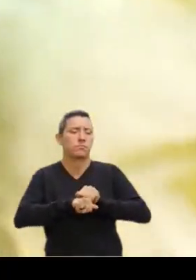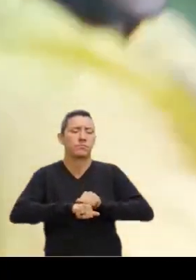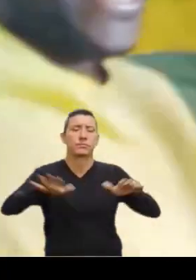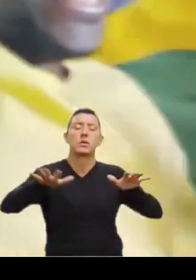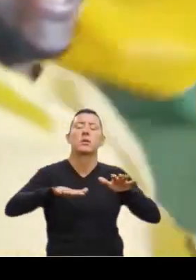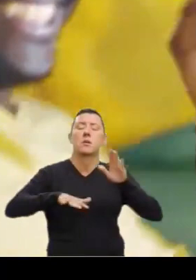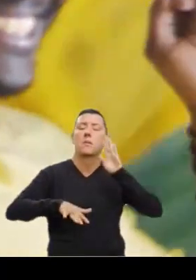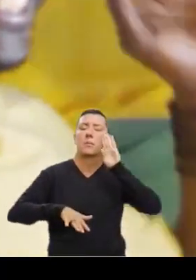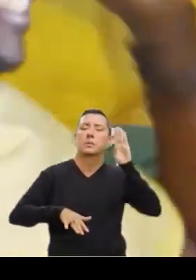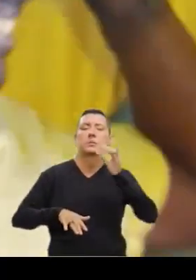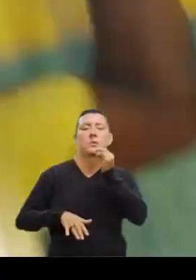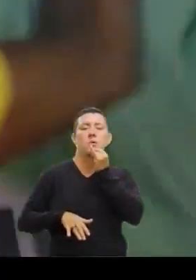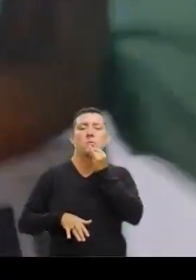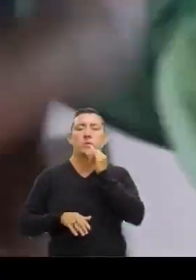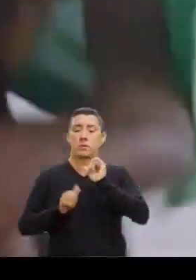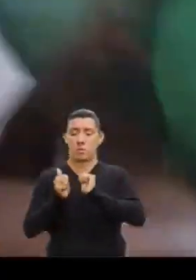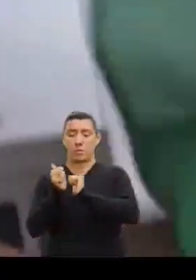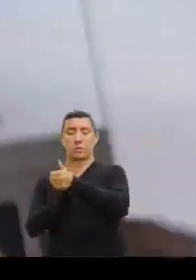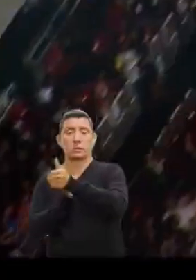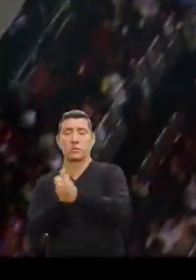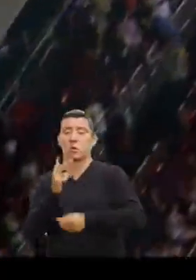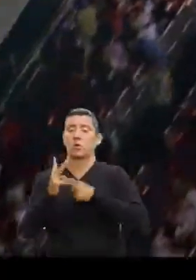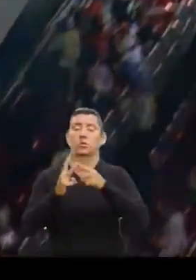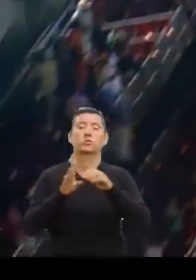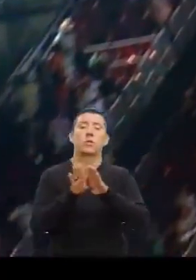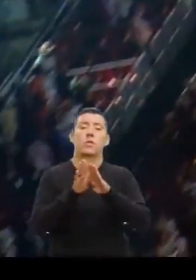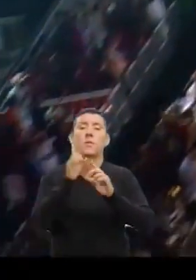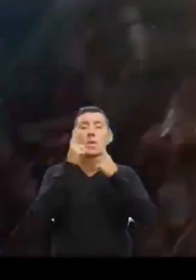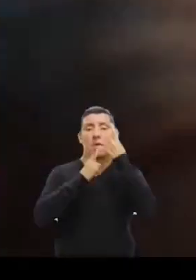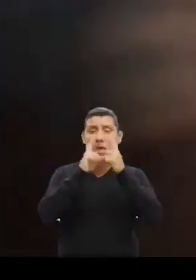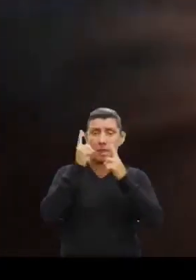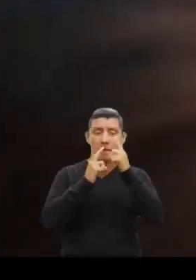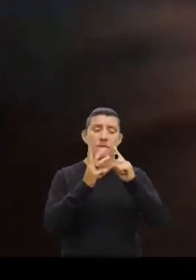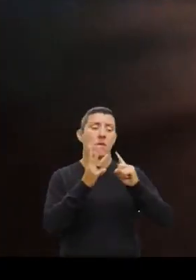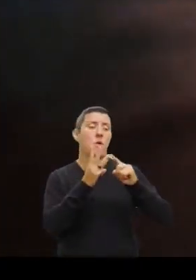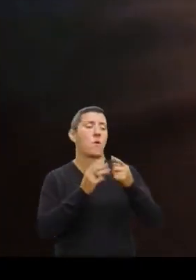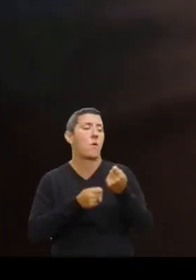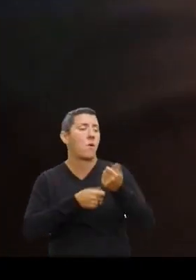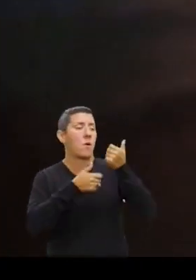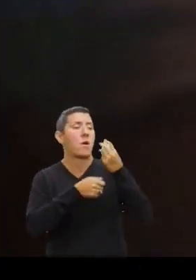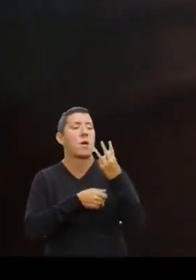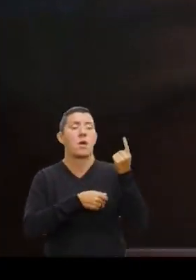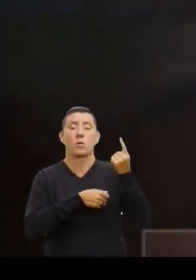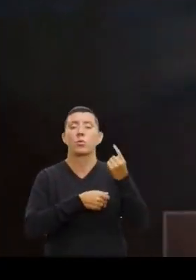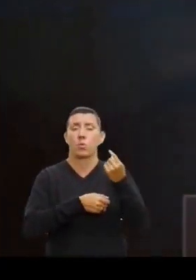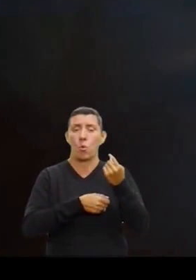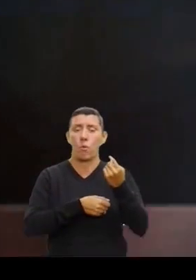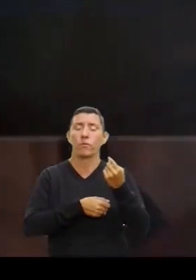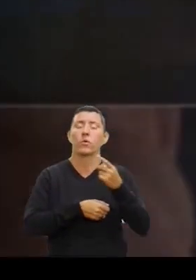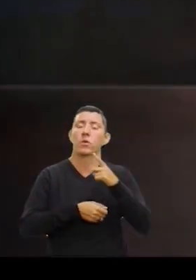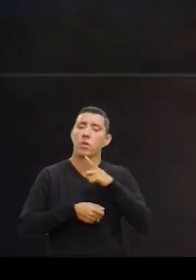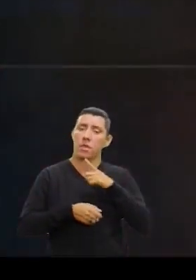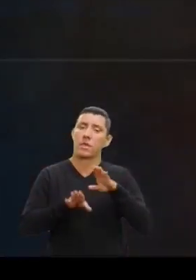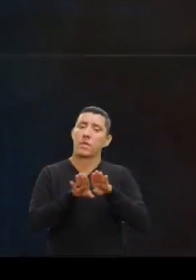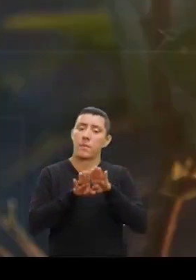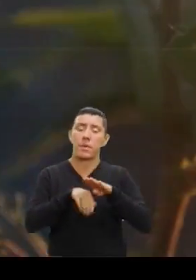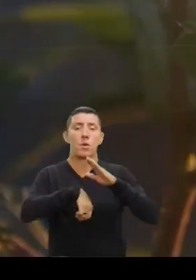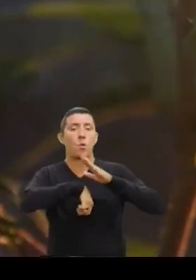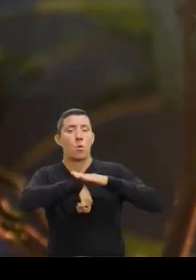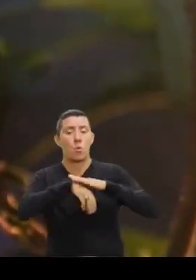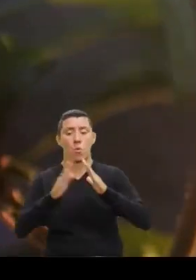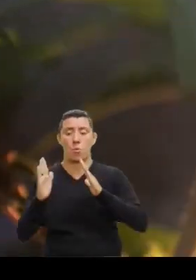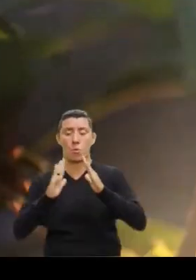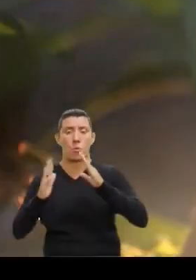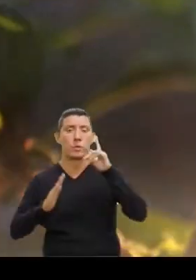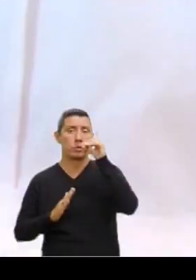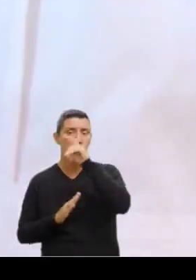desde megaeventos esportivos até o carnaval eo ano novo em momentos críticos e sensíveis Como